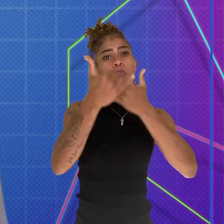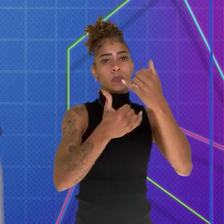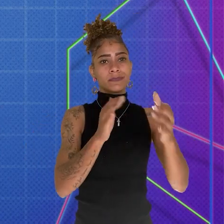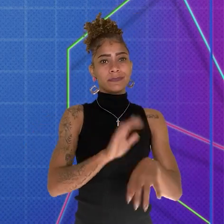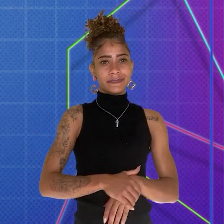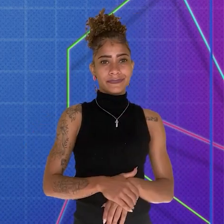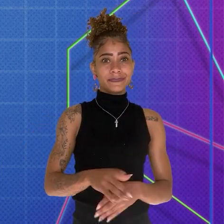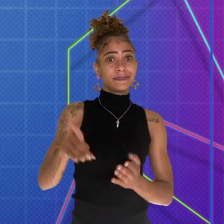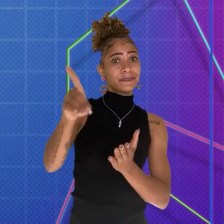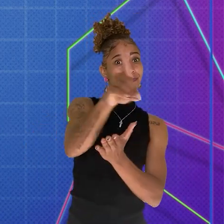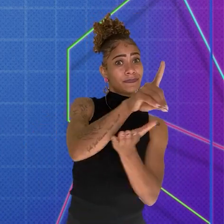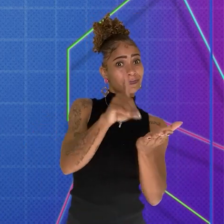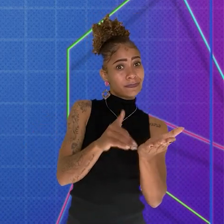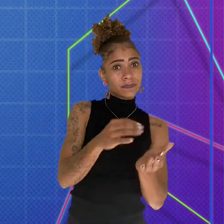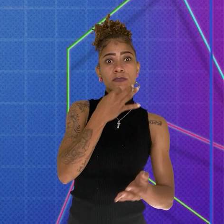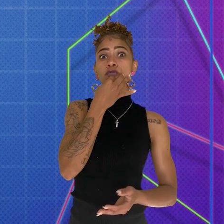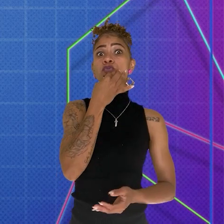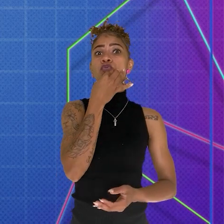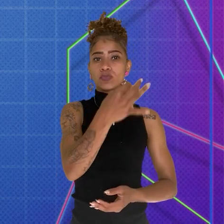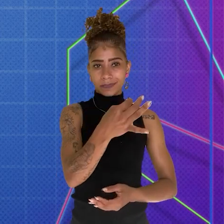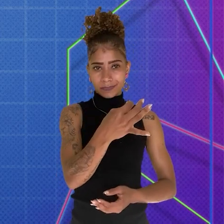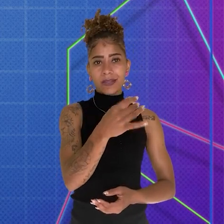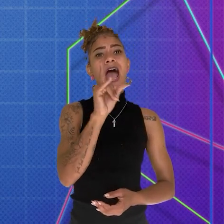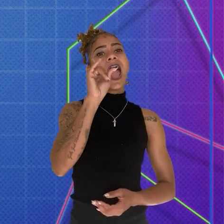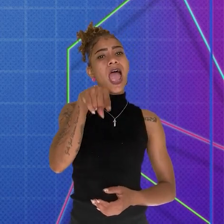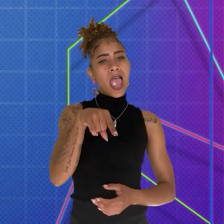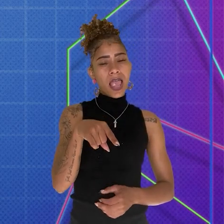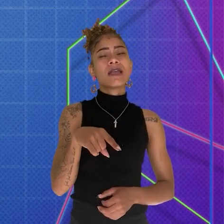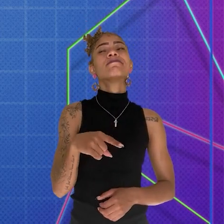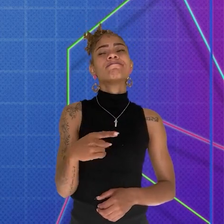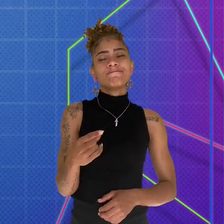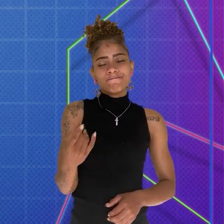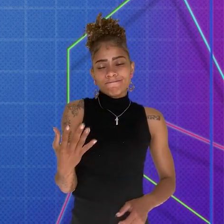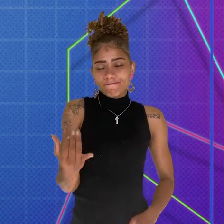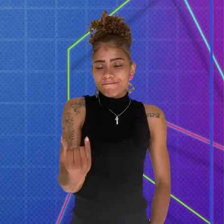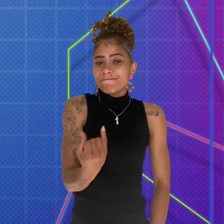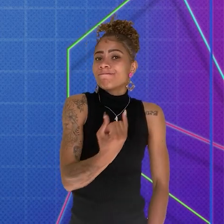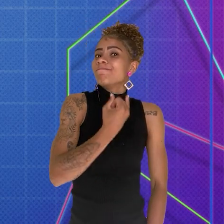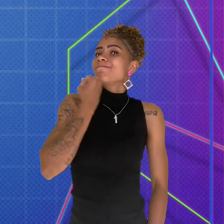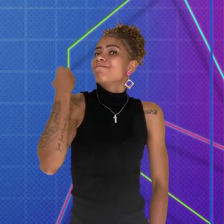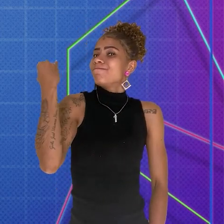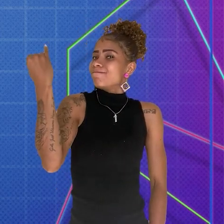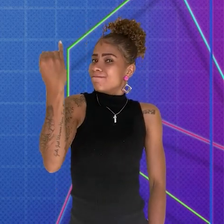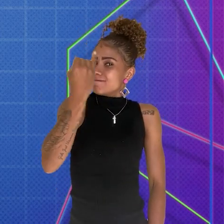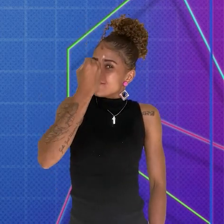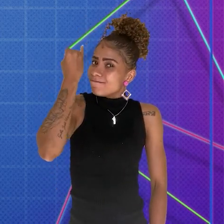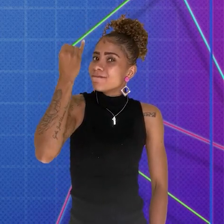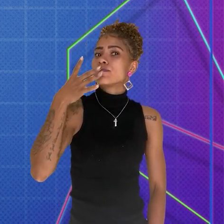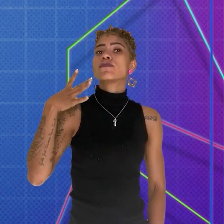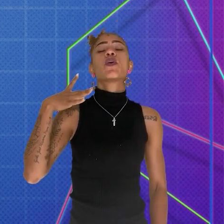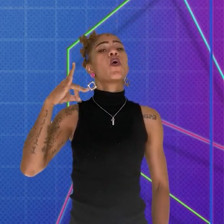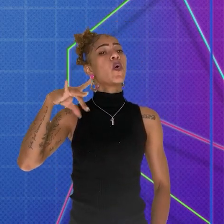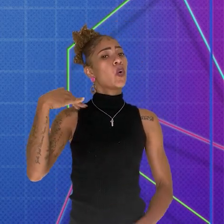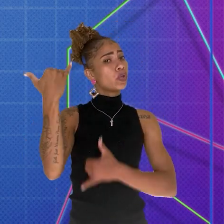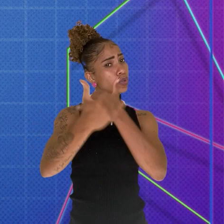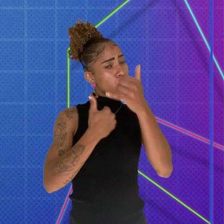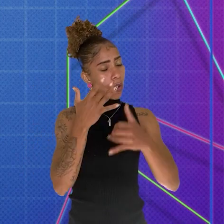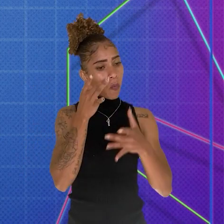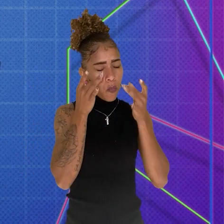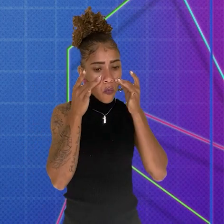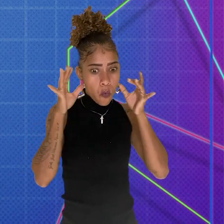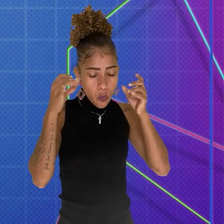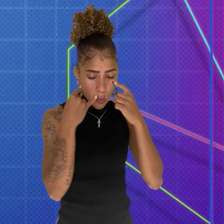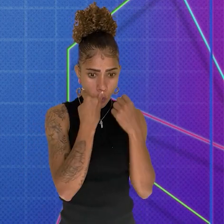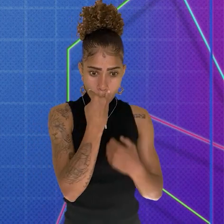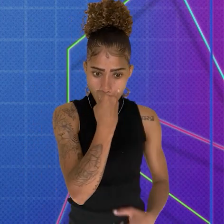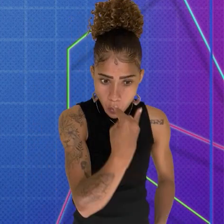jogos. Design de som. O design sonoro é um aspecto essencial na criação de jogos envolventes e imersivos.